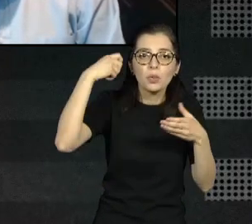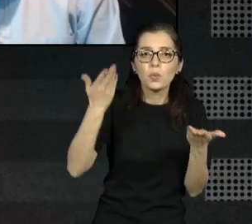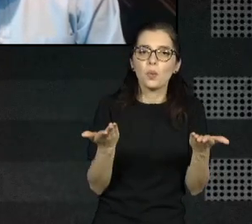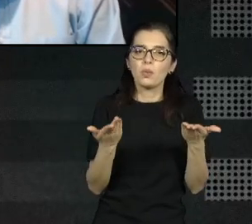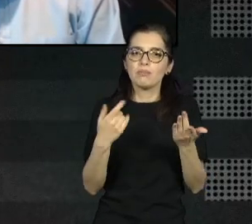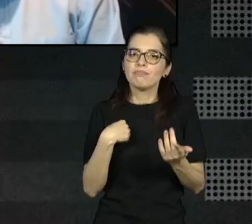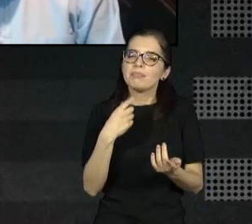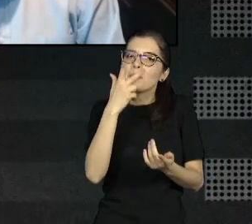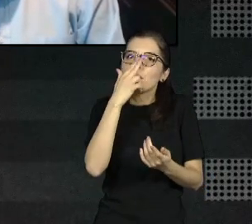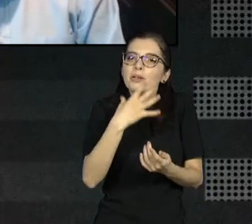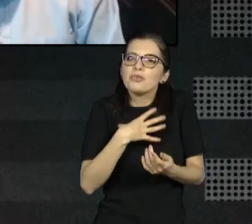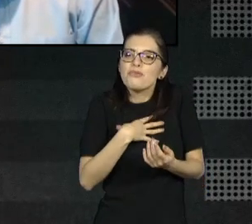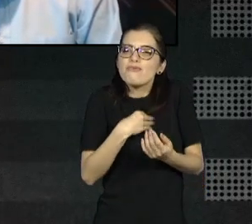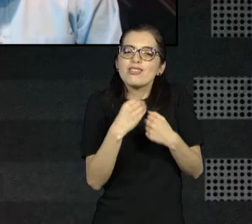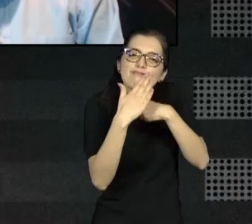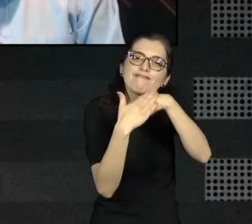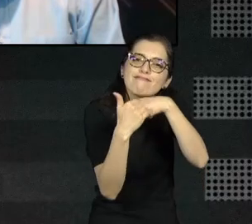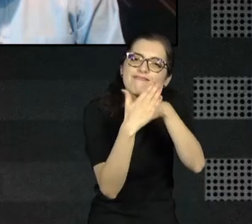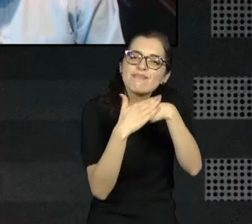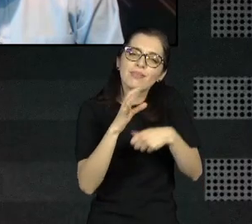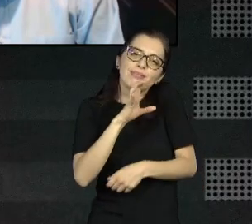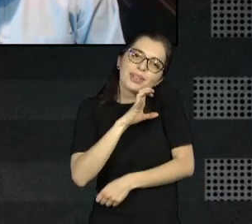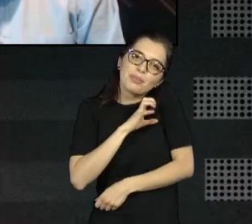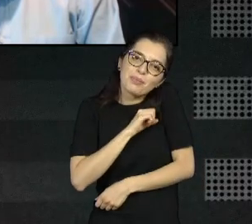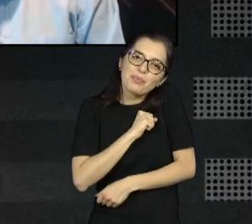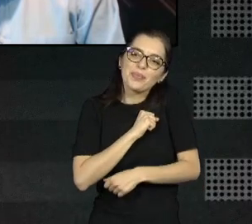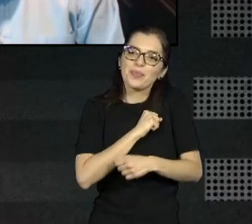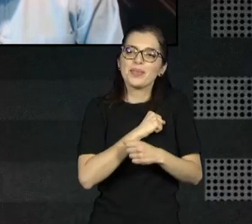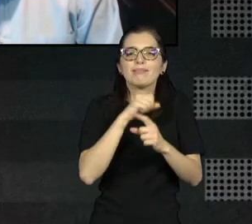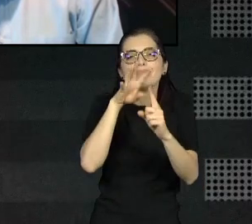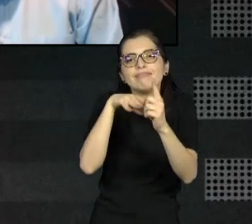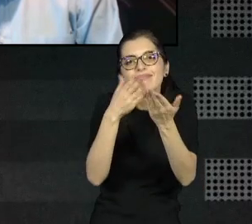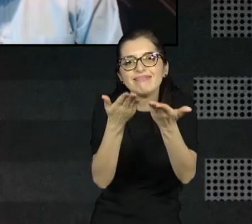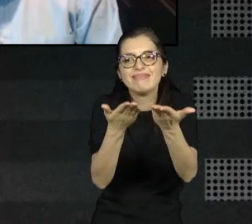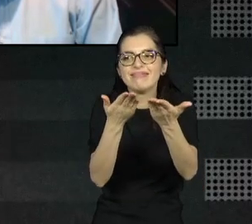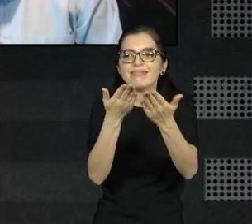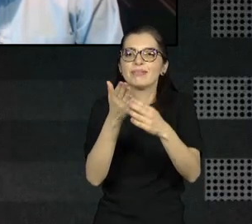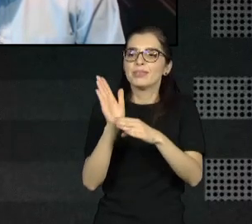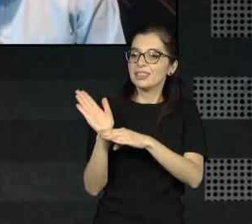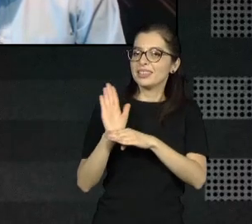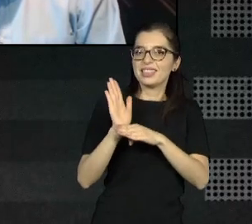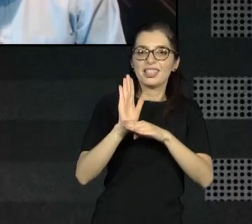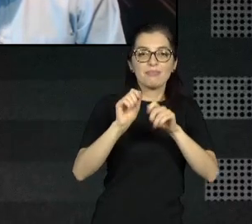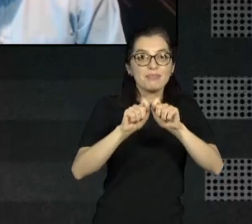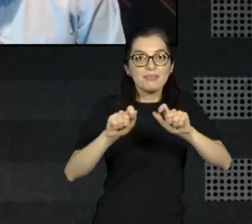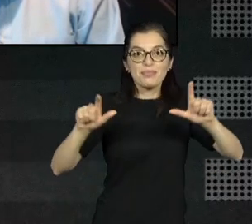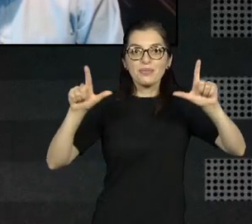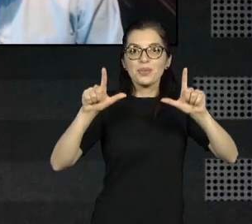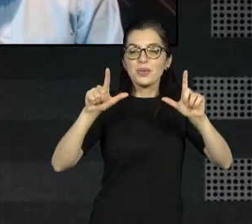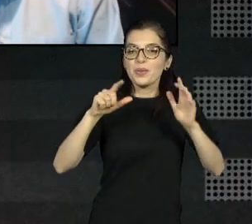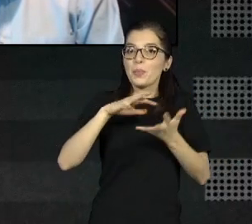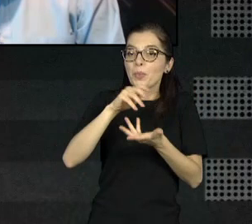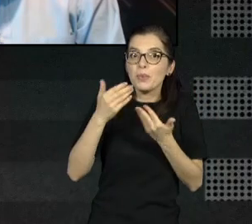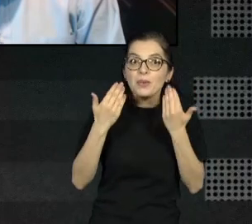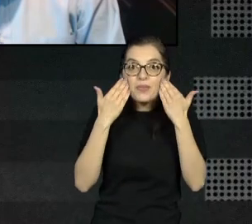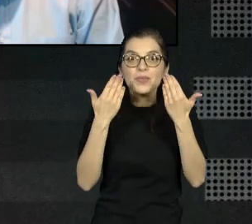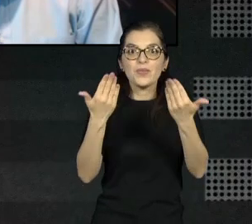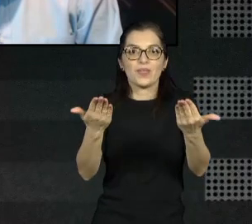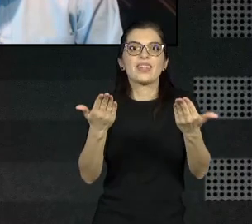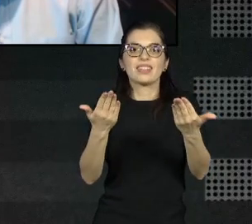fã, todo o amor do mundo para levar para a tela grande. Então, a gente, durante todo o